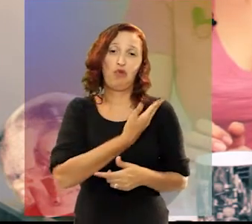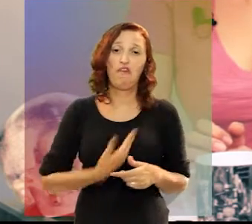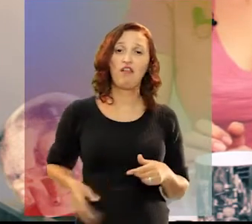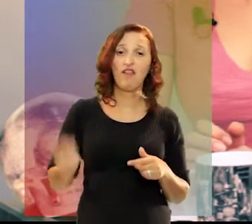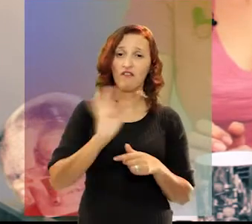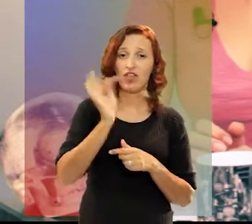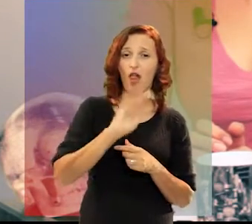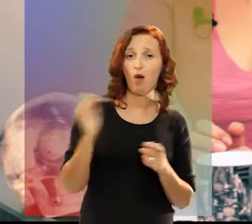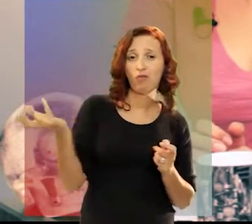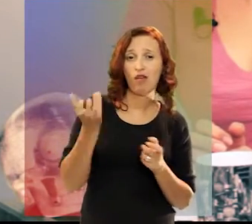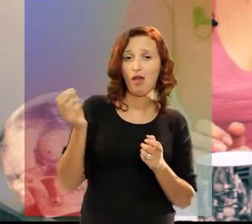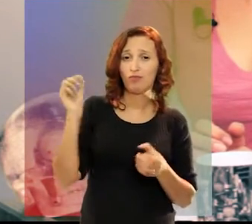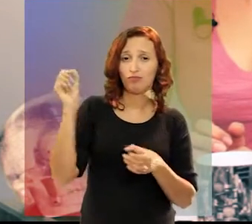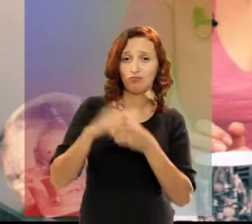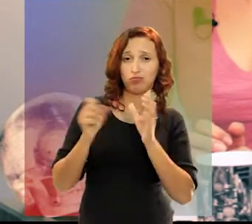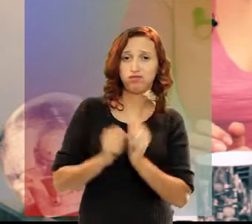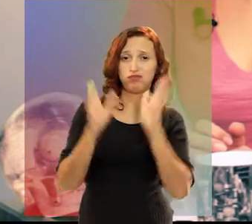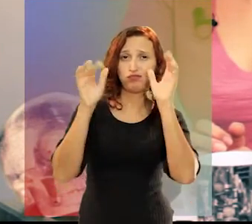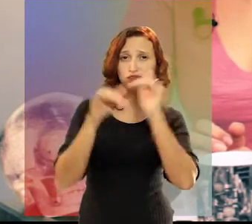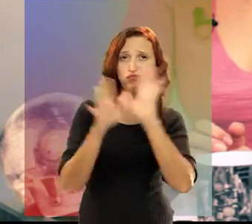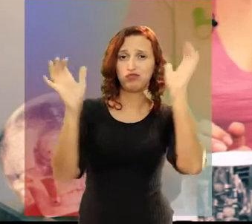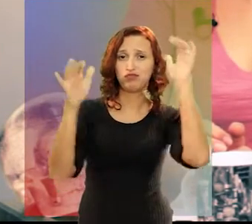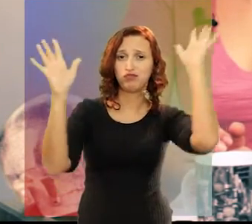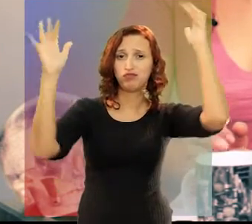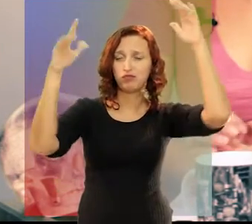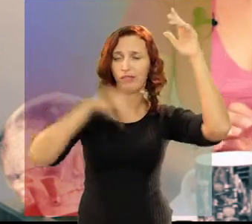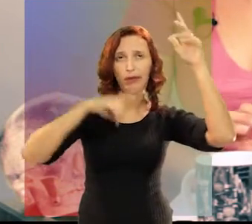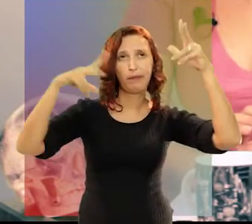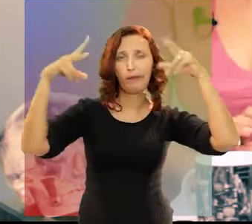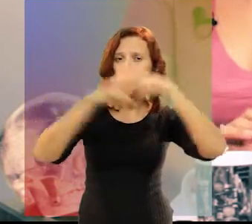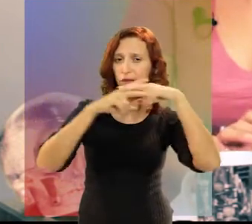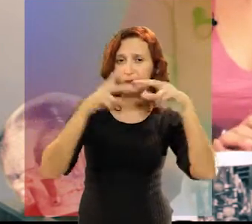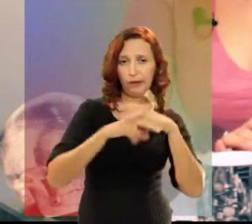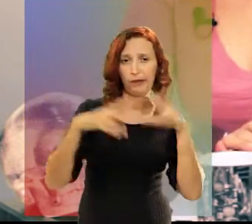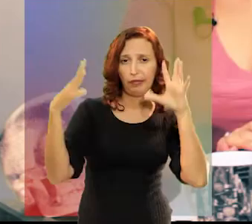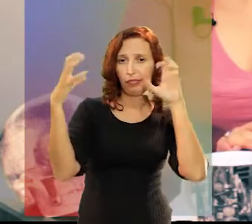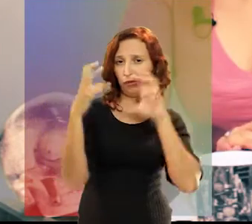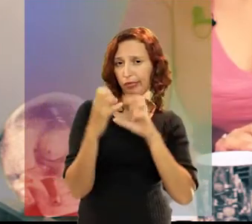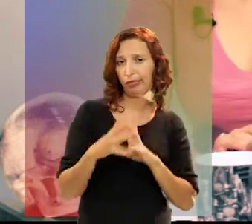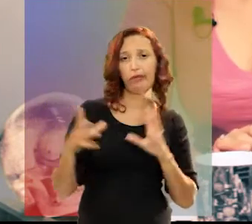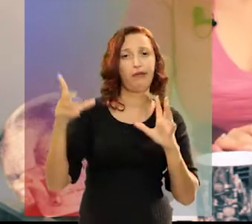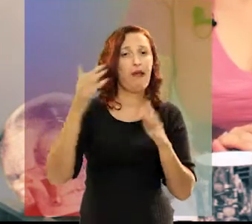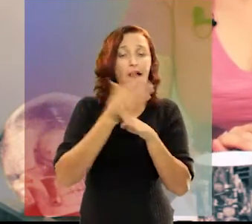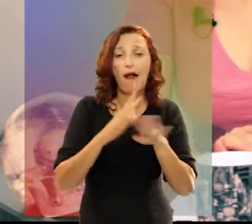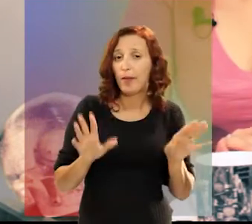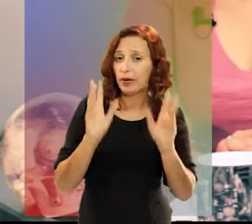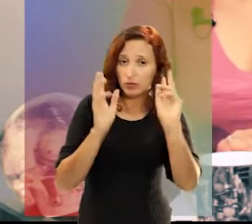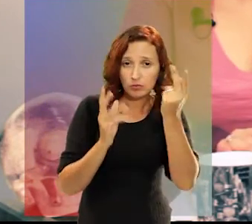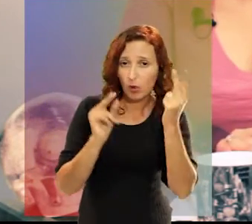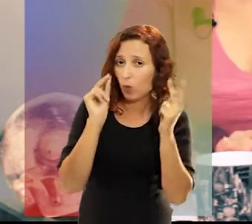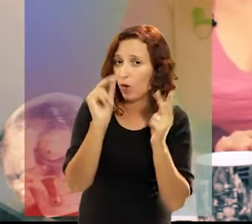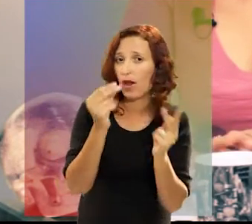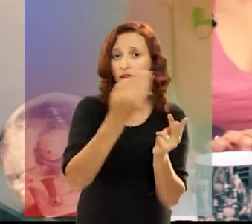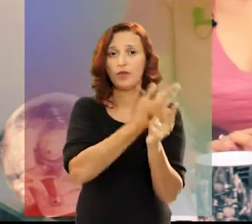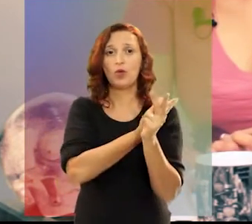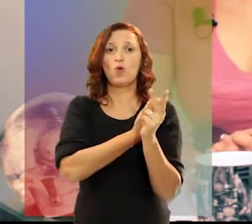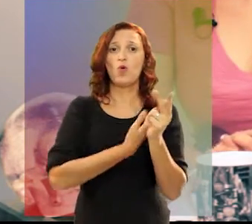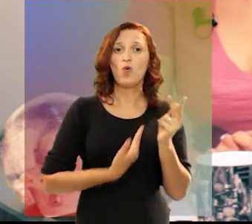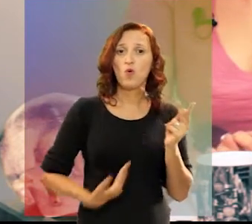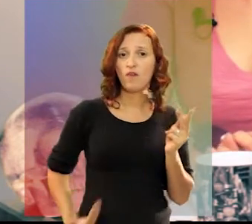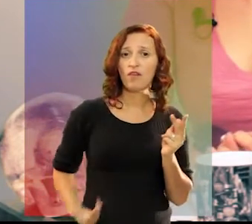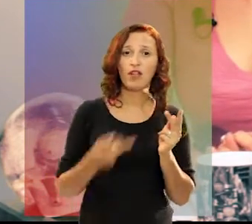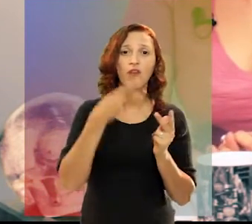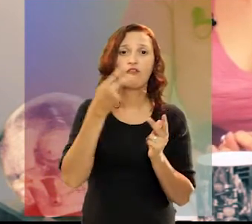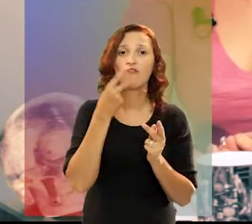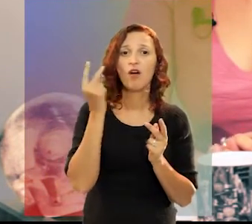manda a bomba e quer matar isso tudo e até rola a briga, enfim, aí tem o encerramento da história, é que no fim das contas o